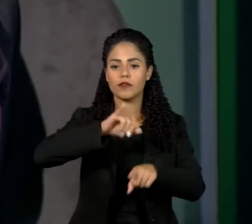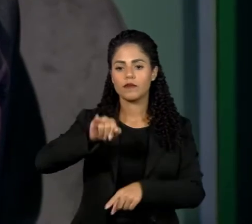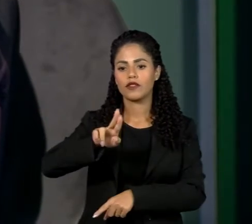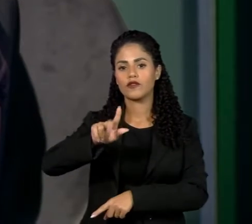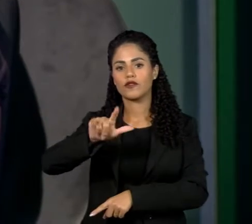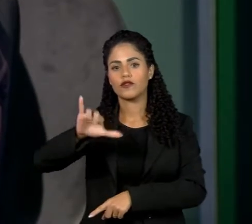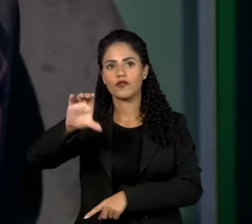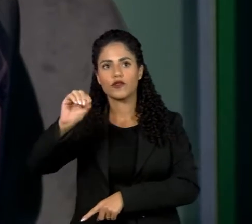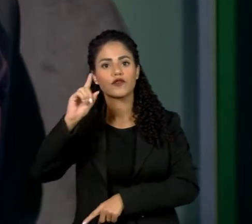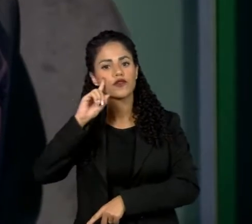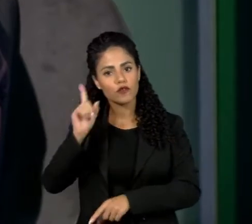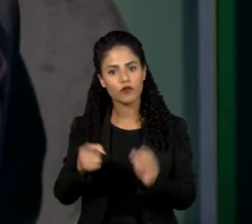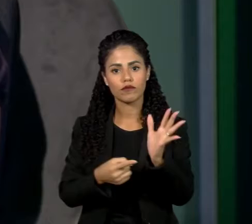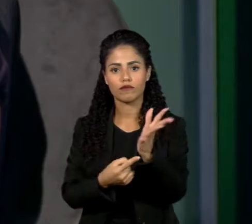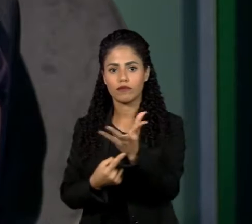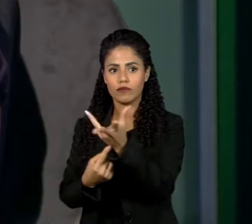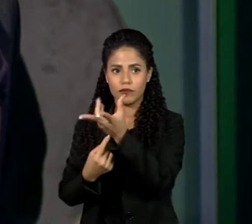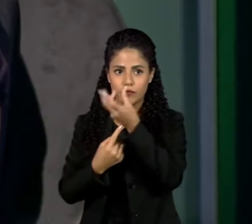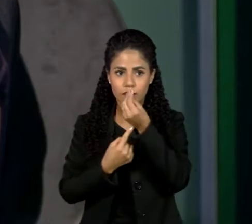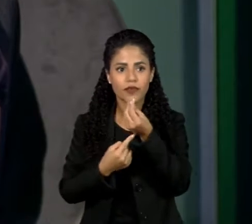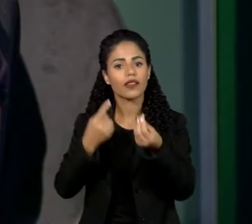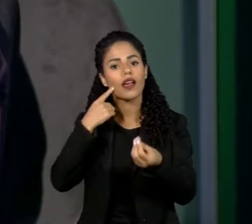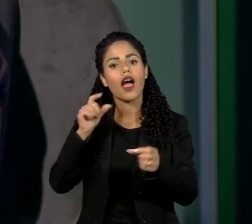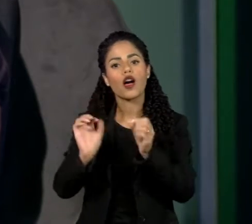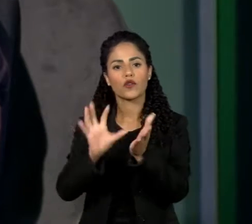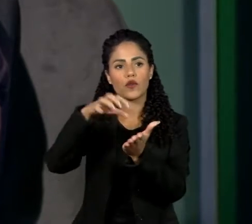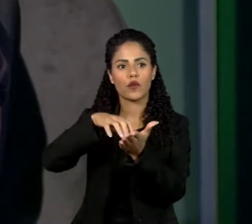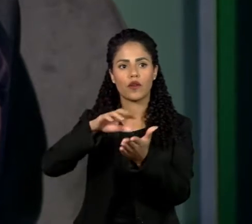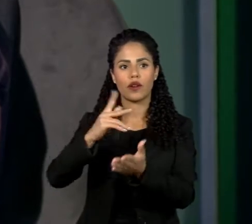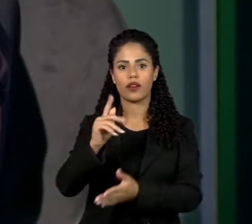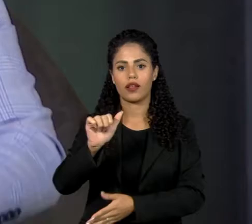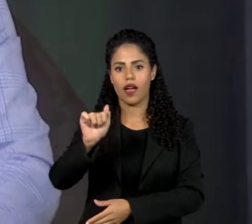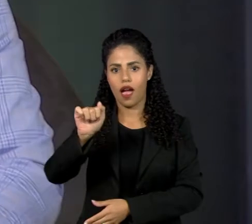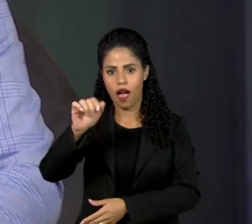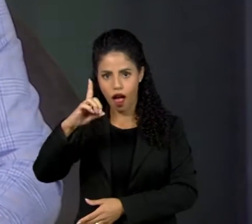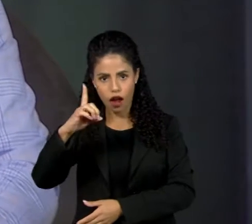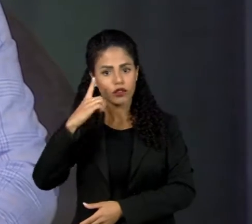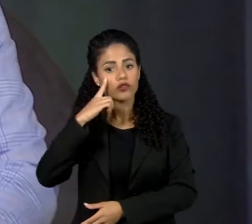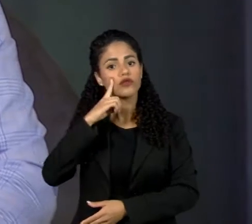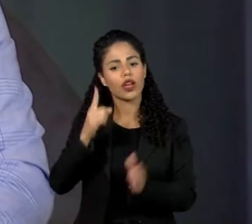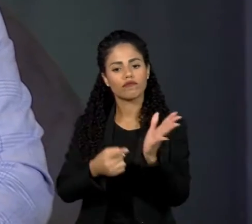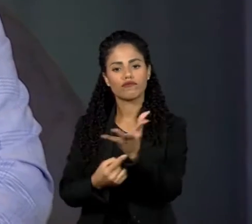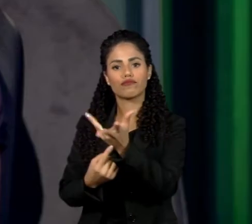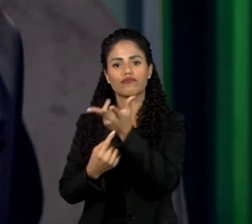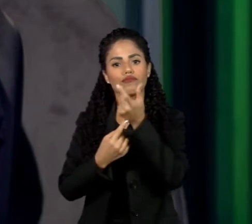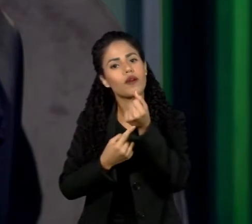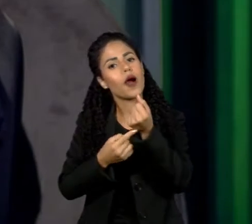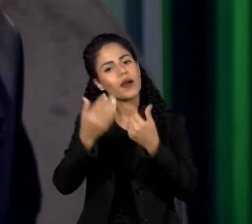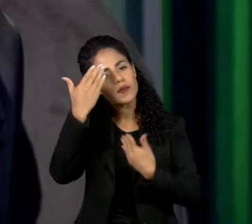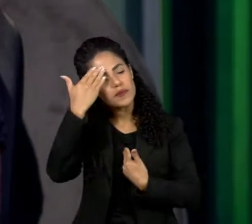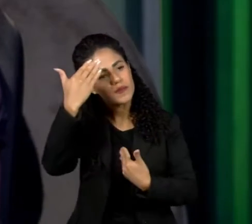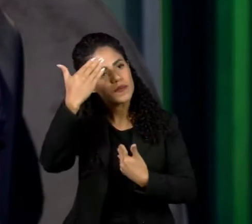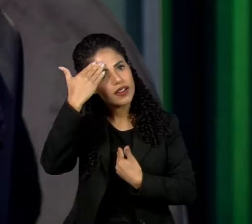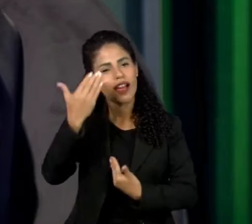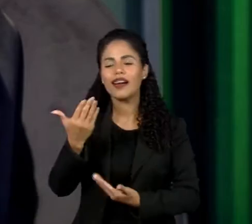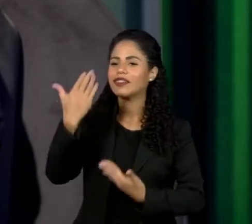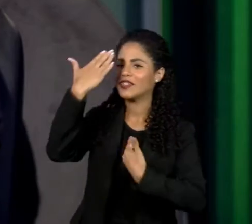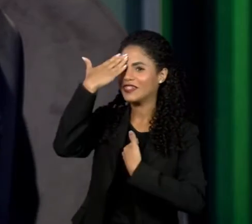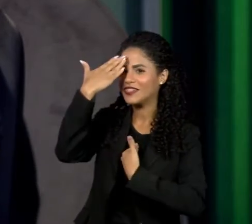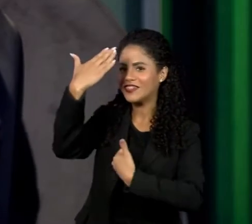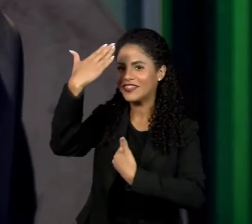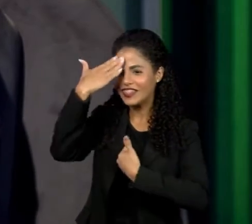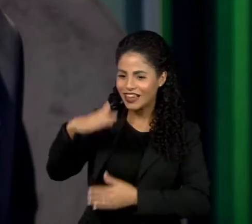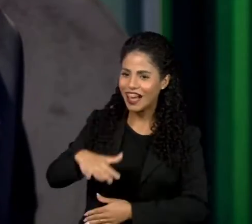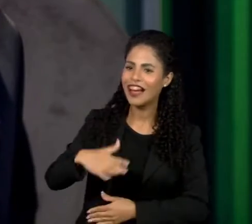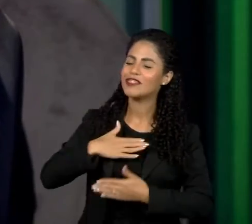o head artístico da Mind, agência de marketing de influência. Seja muito bem-vindo, uma alegria tê-lo conosco. Eu que agradeço pisar nesse salo sagrado